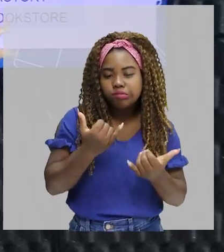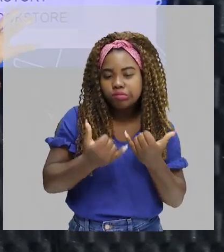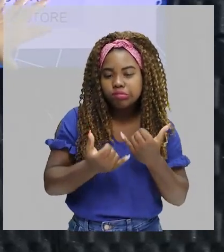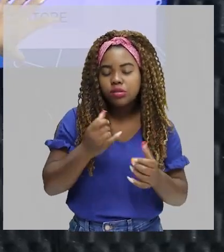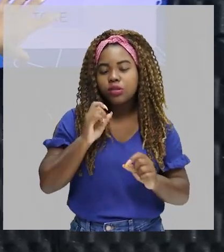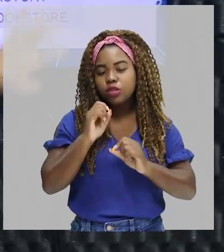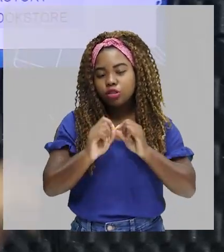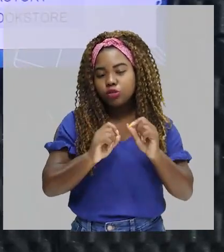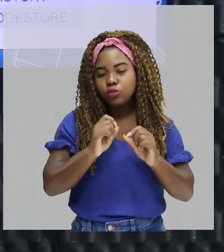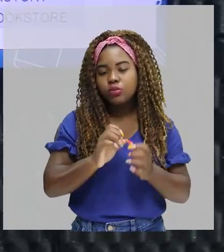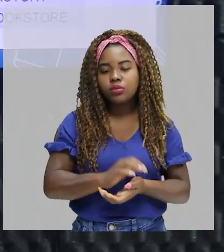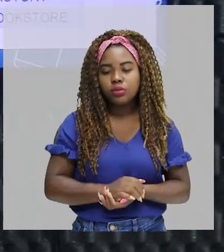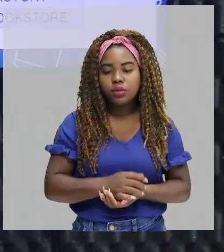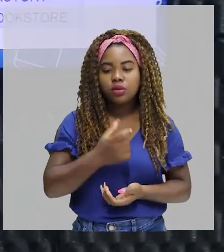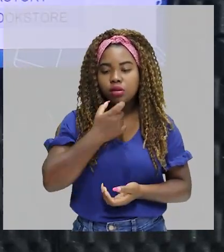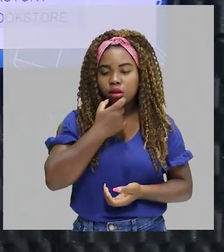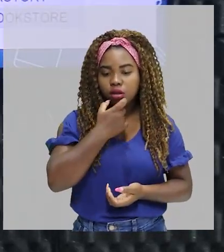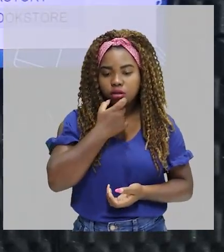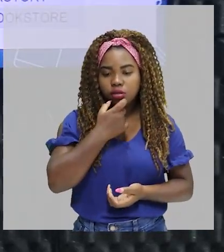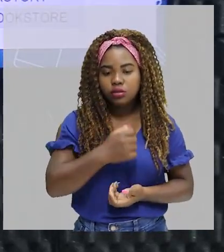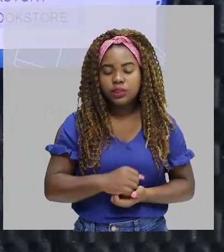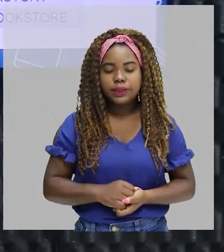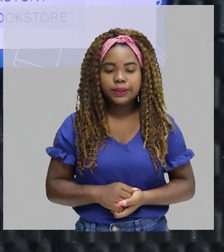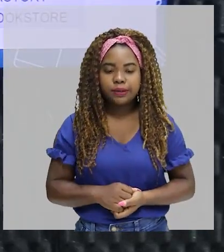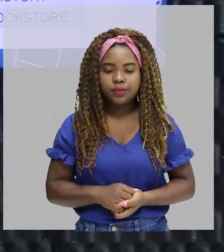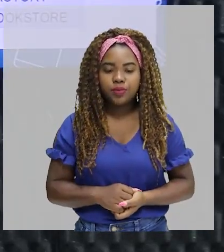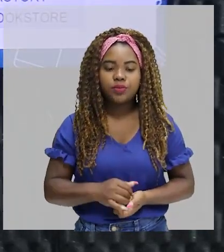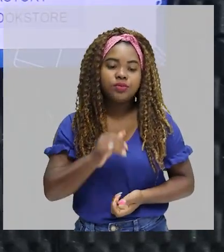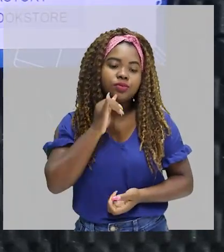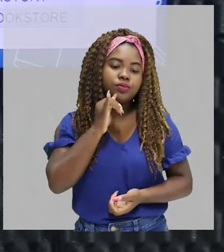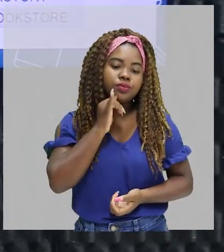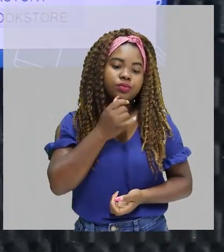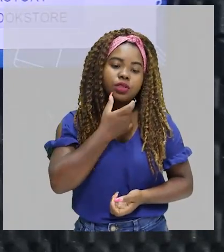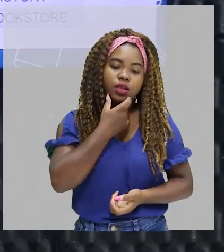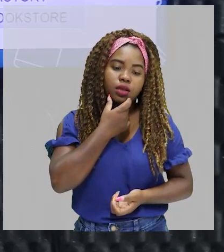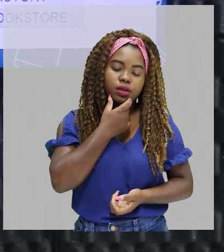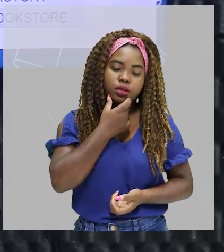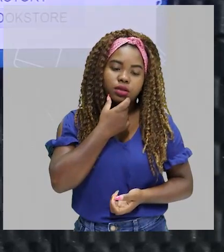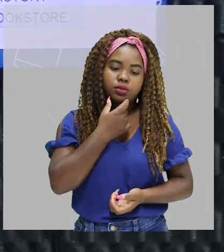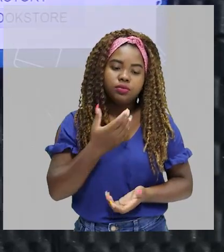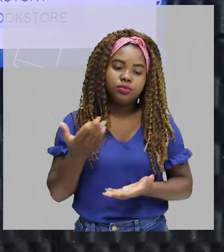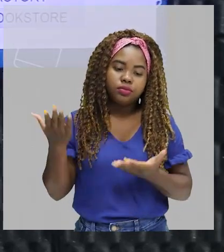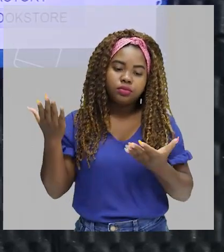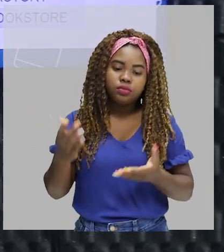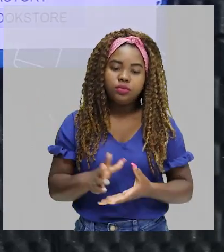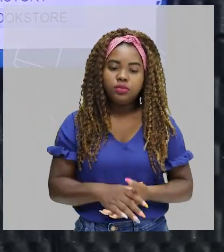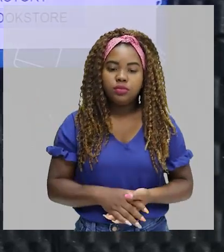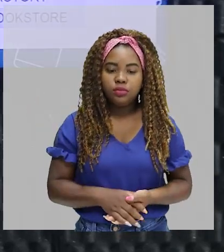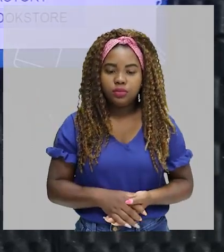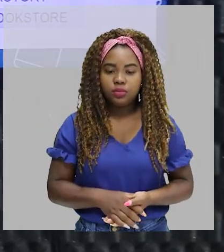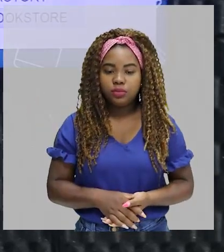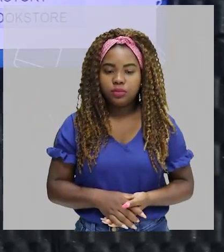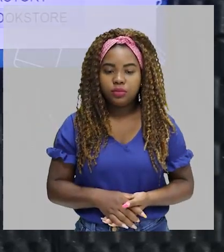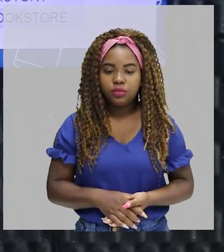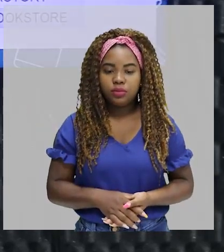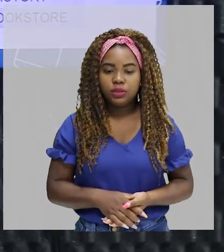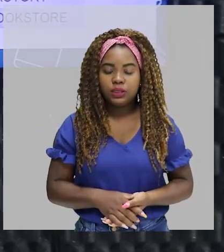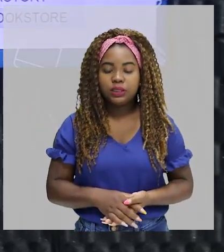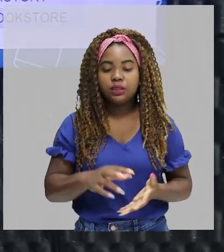que ela parece em inglês. Bom? Então, por exemplo, actually significa na